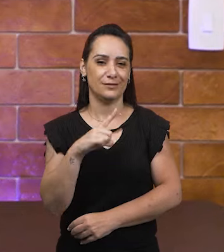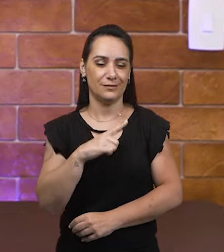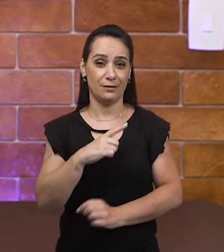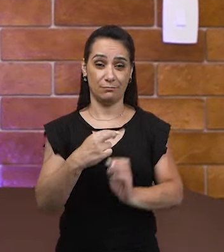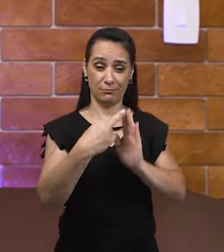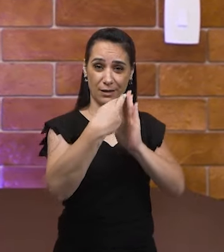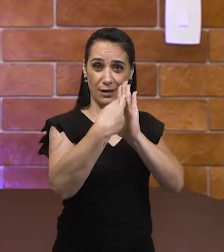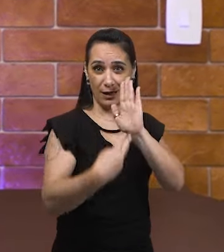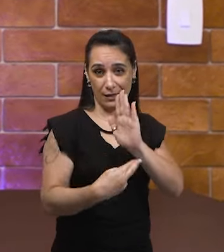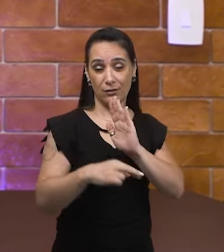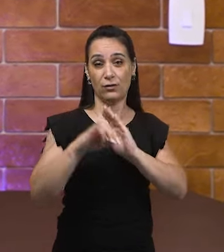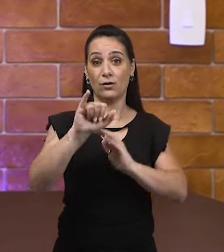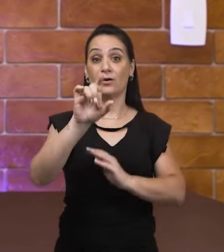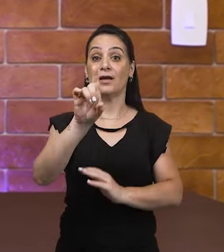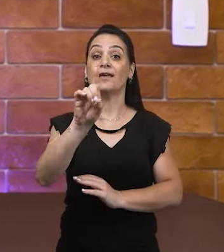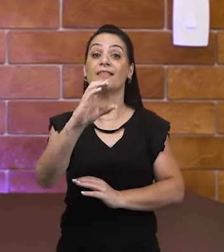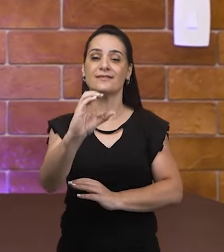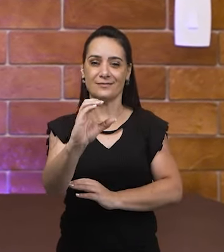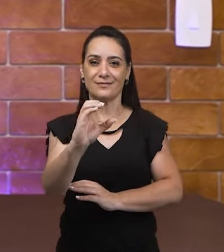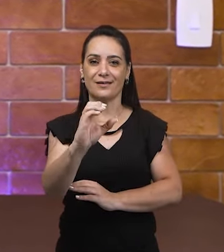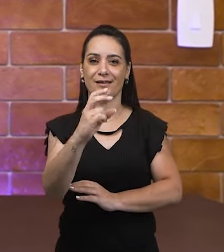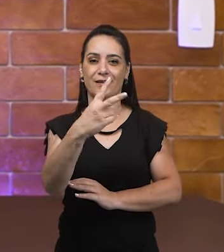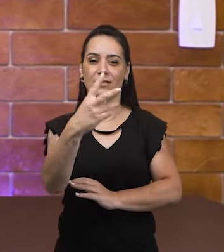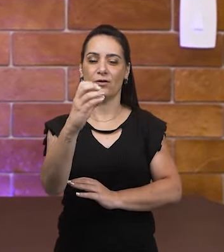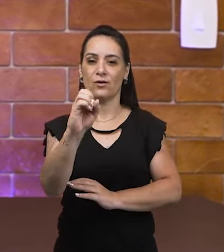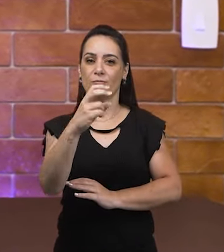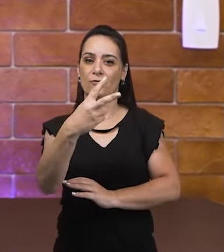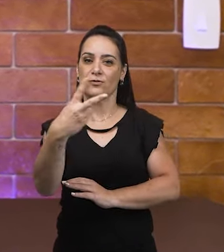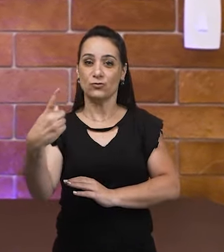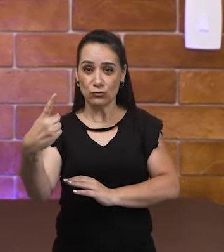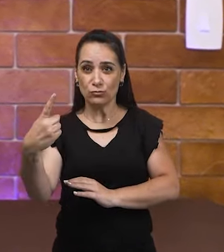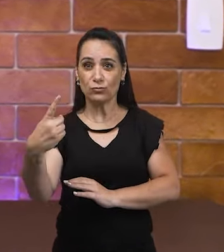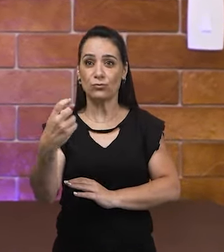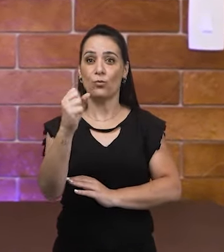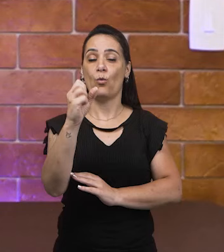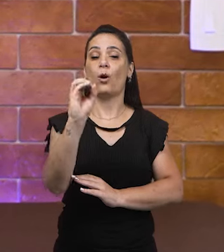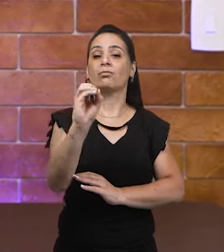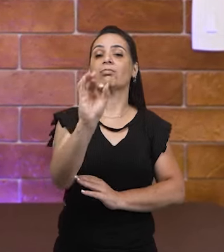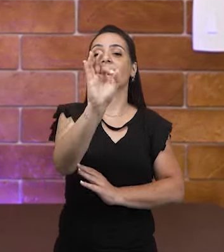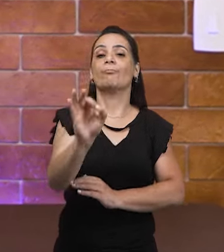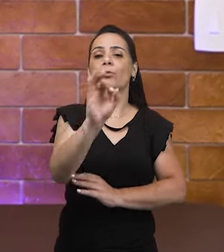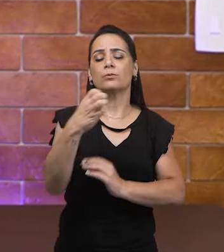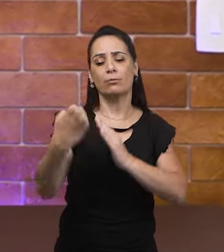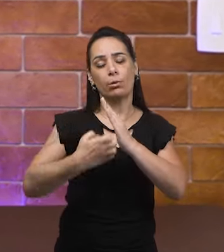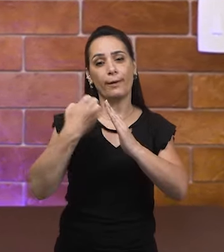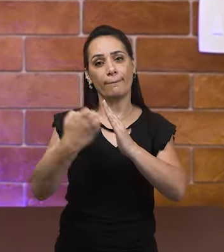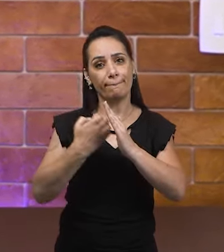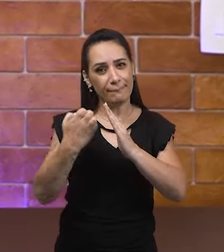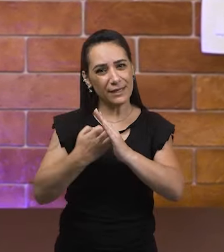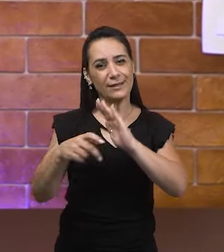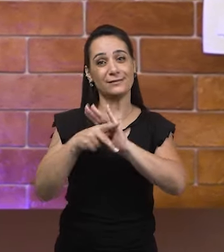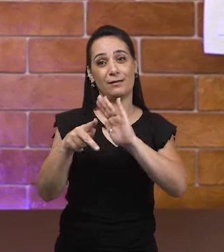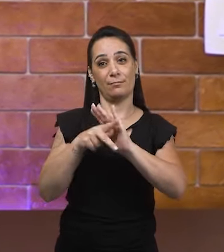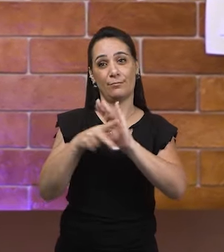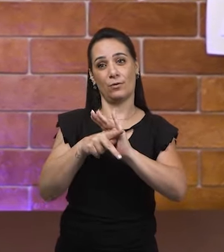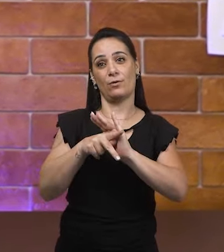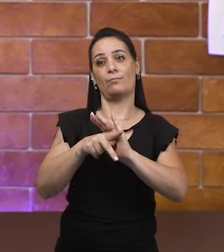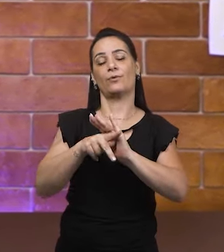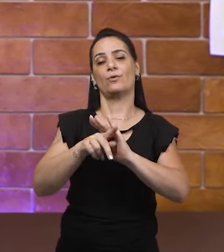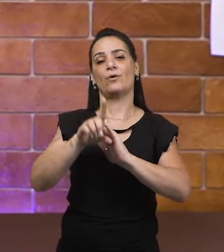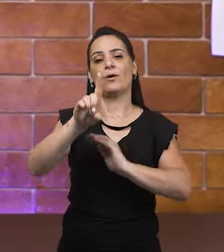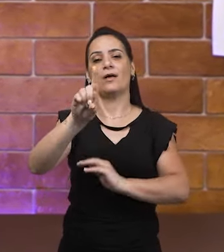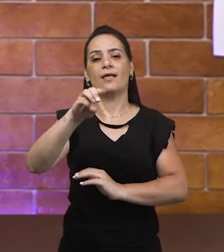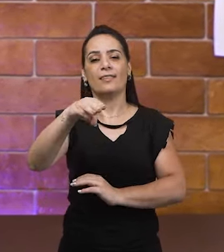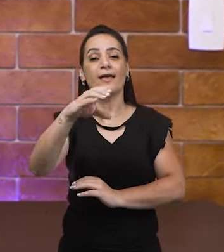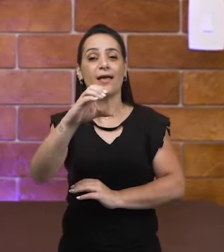para a gente. Segundo o relatório do IDC em 2021, 88% das organizações sofreram ataques relacionados